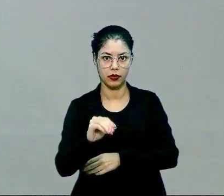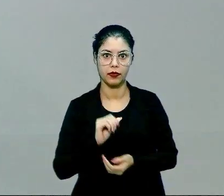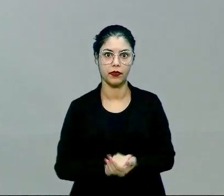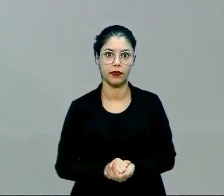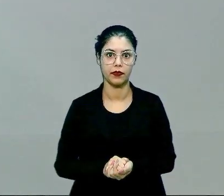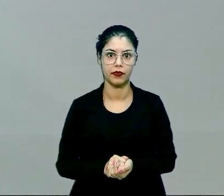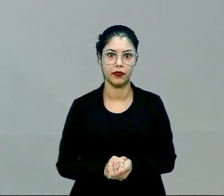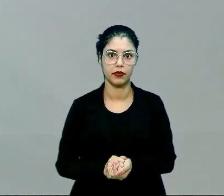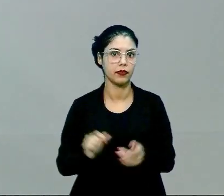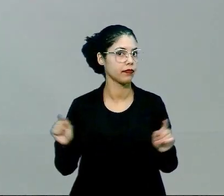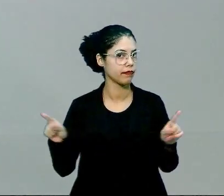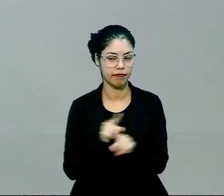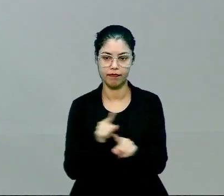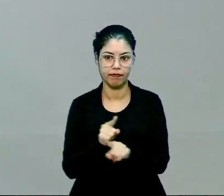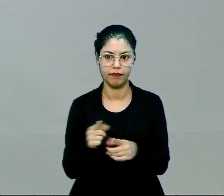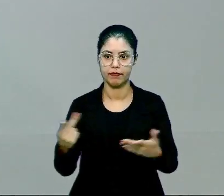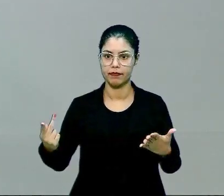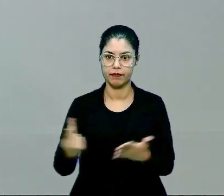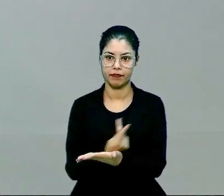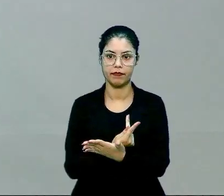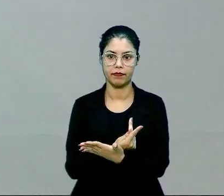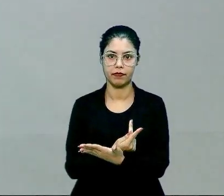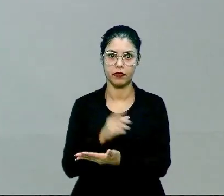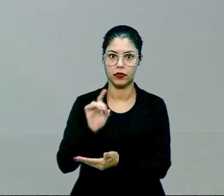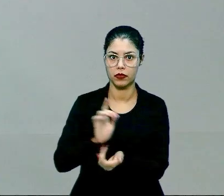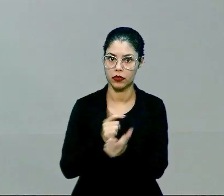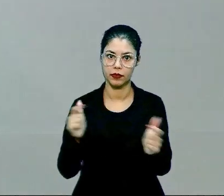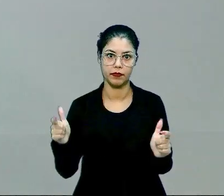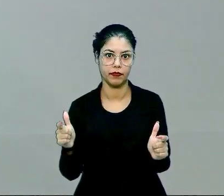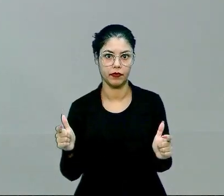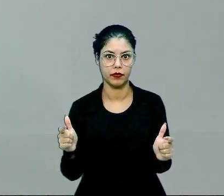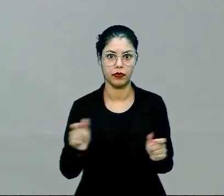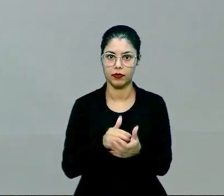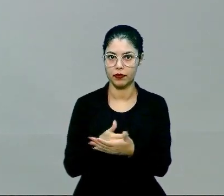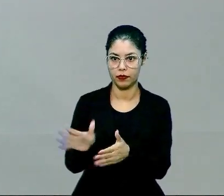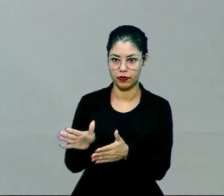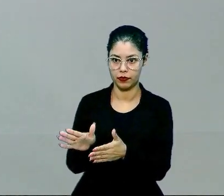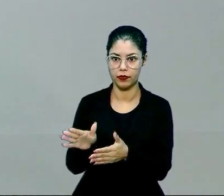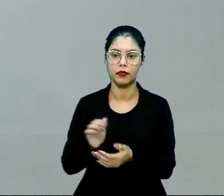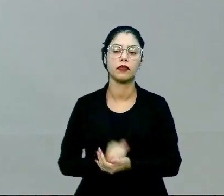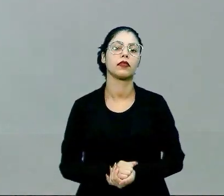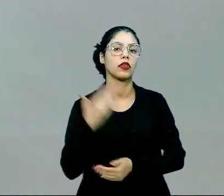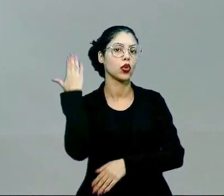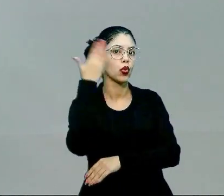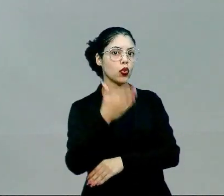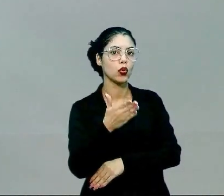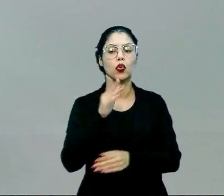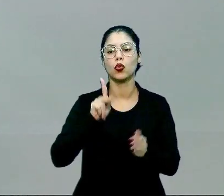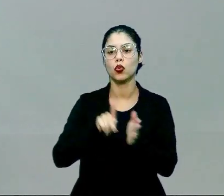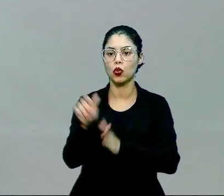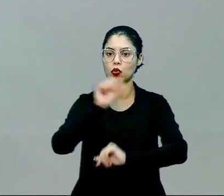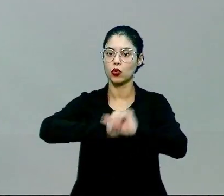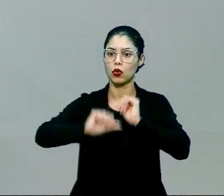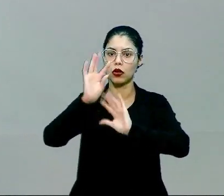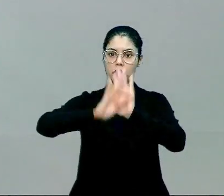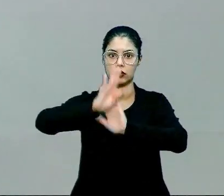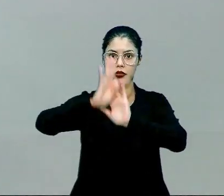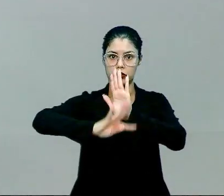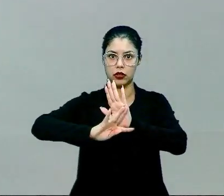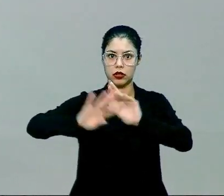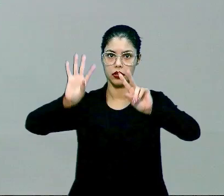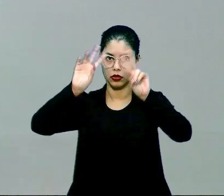problema estético. Não é apenas, se tornou um grande. Descarta. Se esse direcionamento está se contrapondo ao que